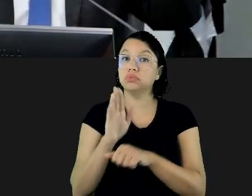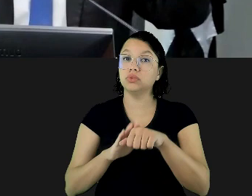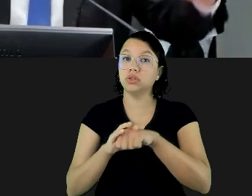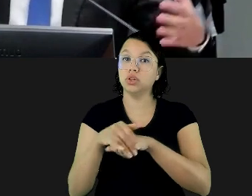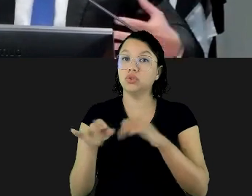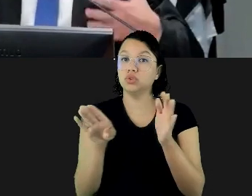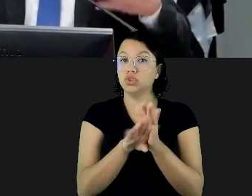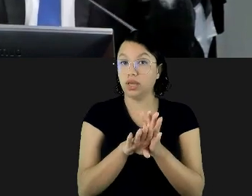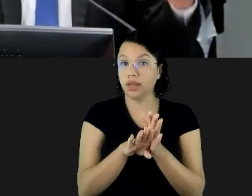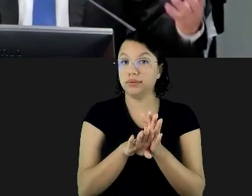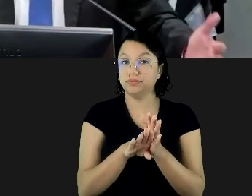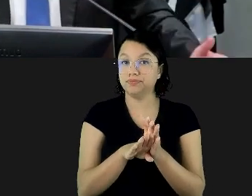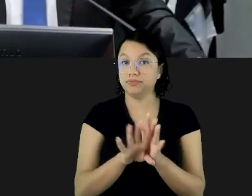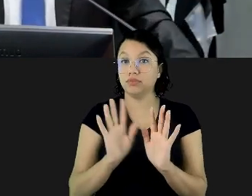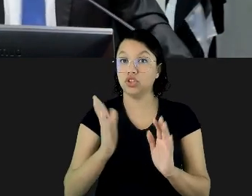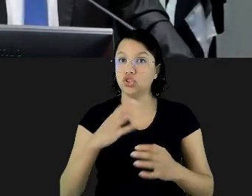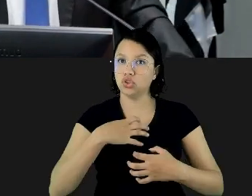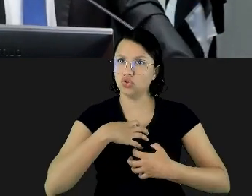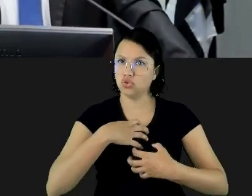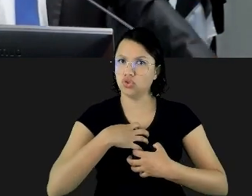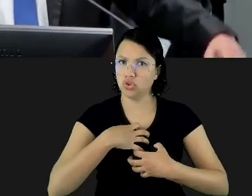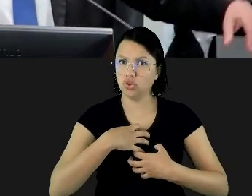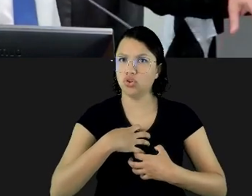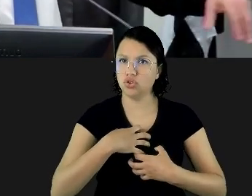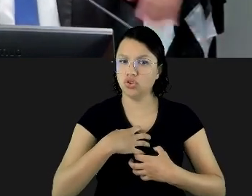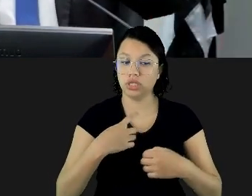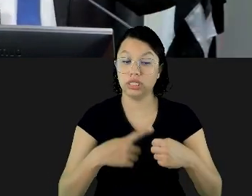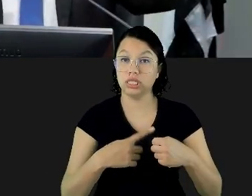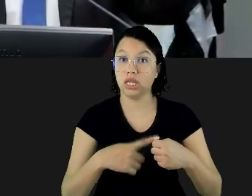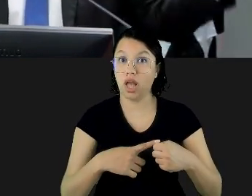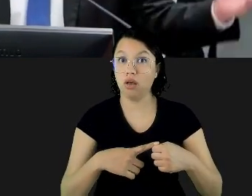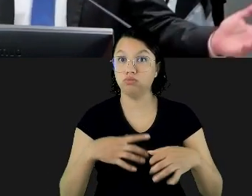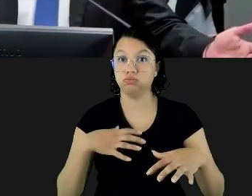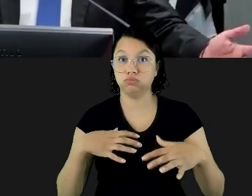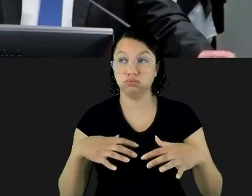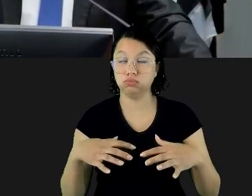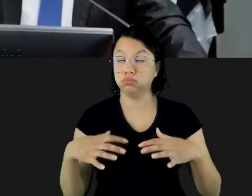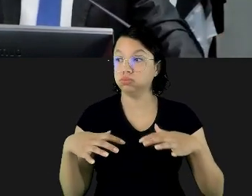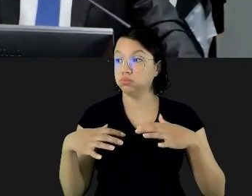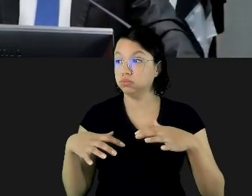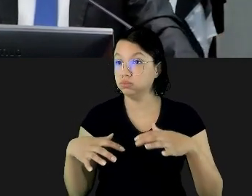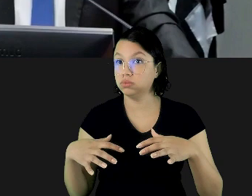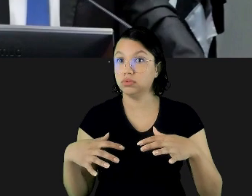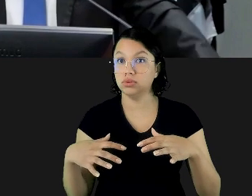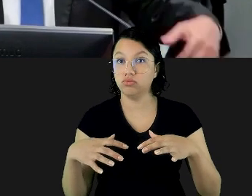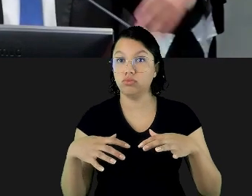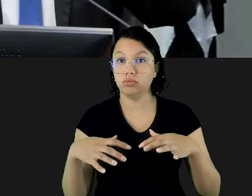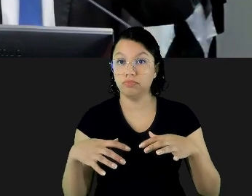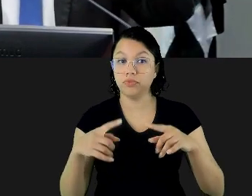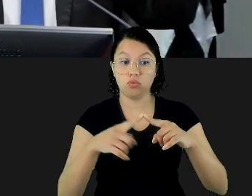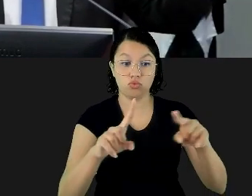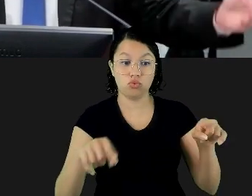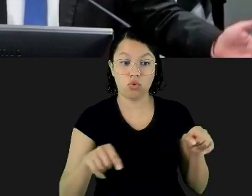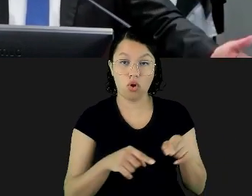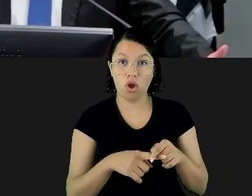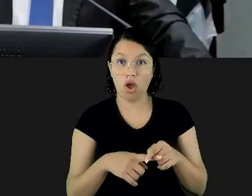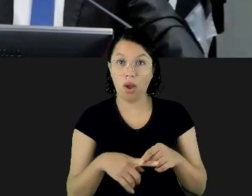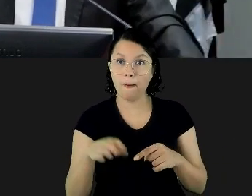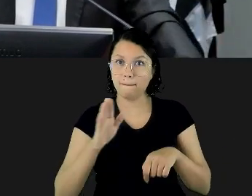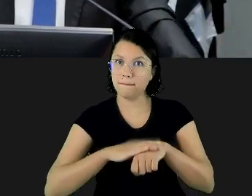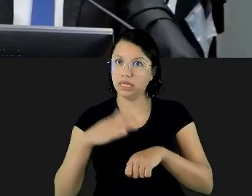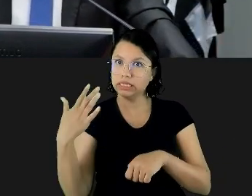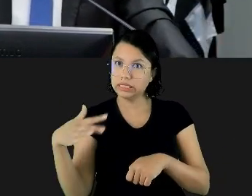sente o movimento da cidade. Os terrenos supervalorizaram, já estão fazendo postos de